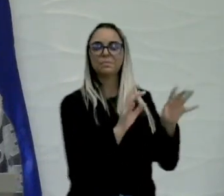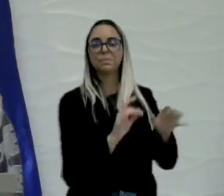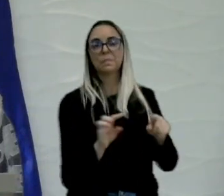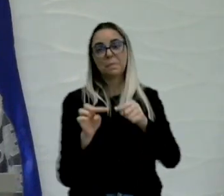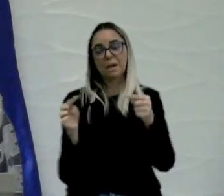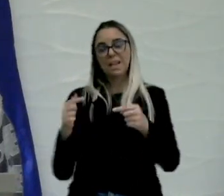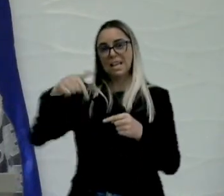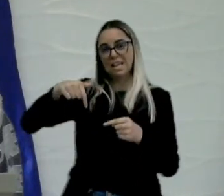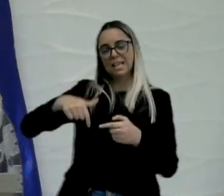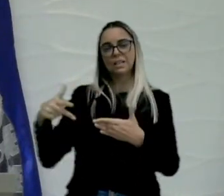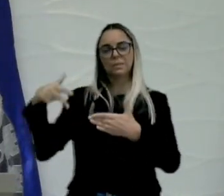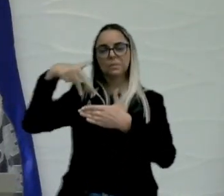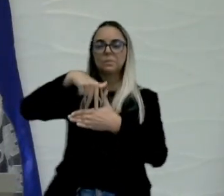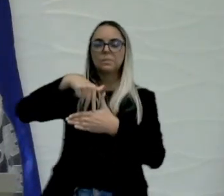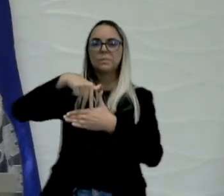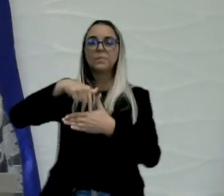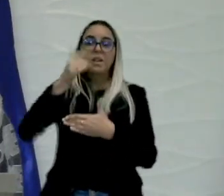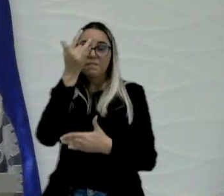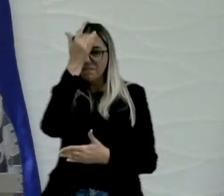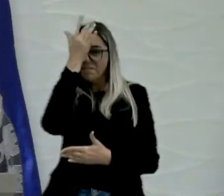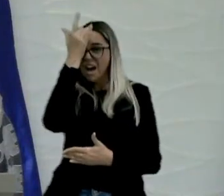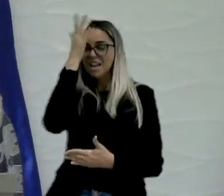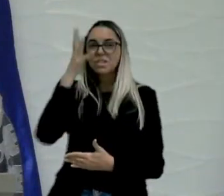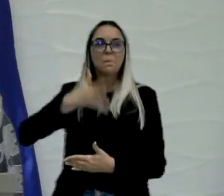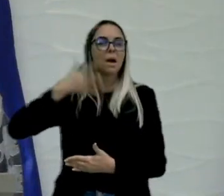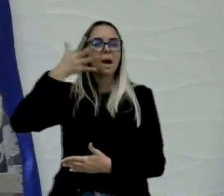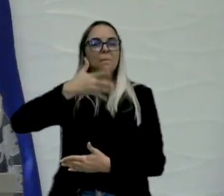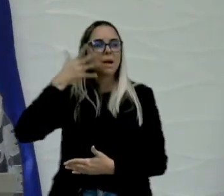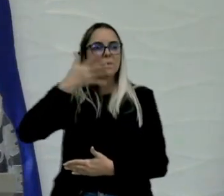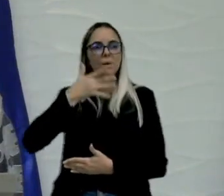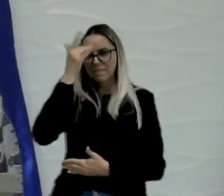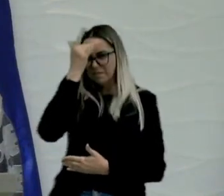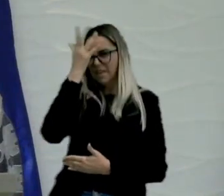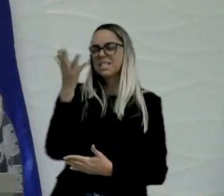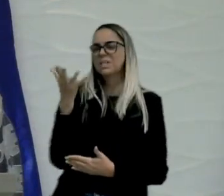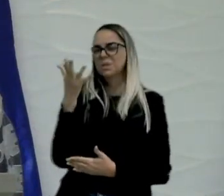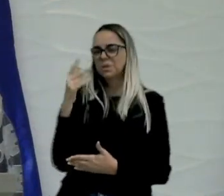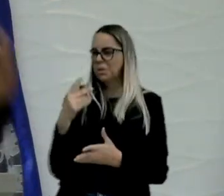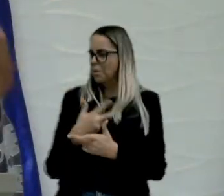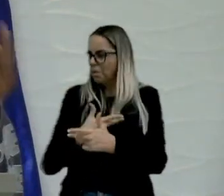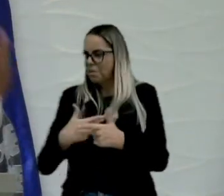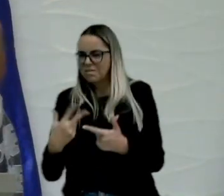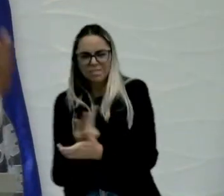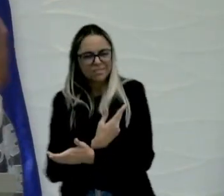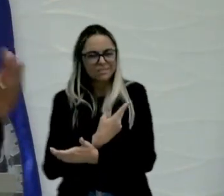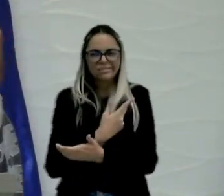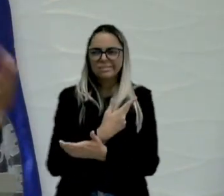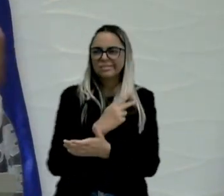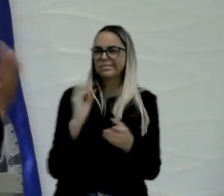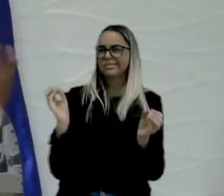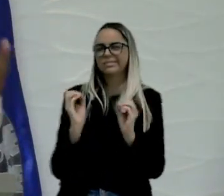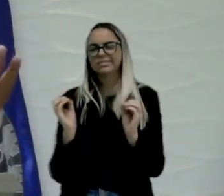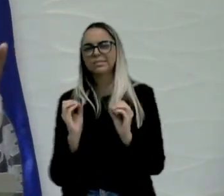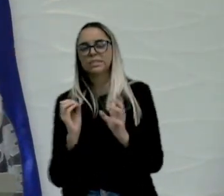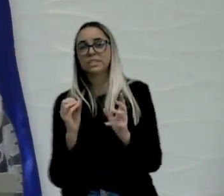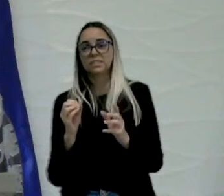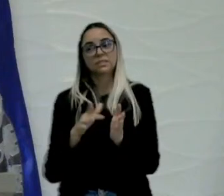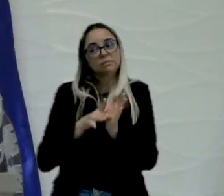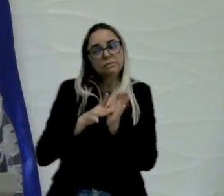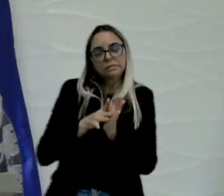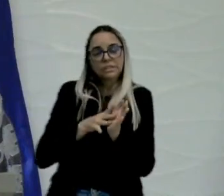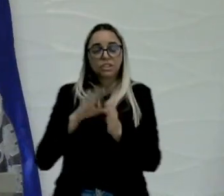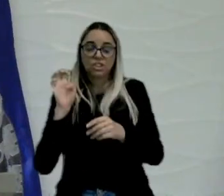fácil do mundo é é vir falar as coisas que não acontec insinuar que o estado tá pagando a aração de